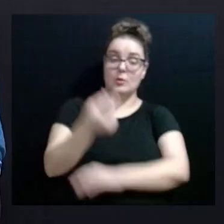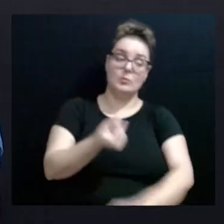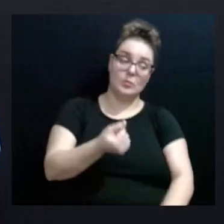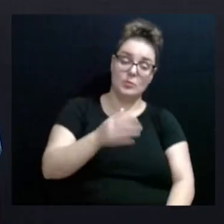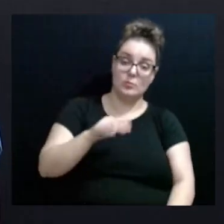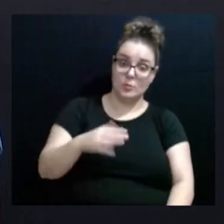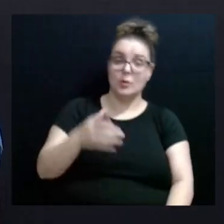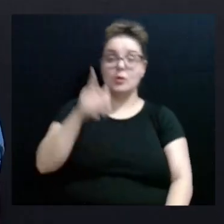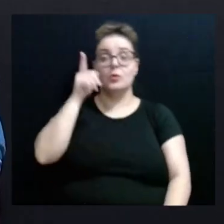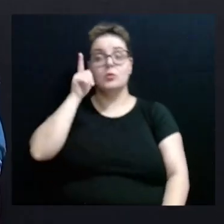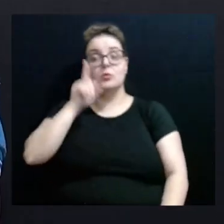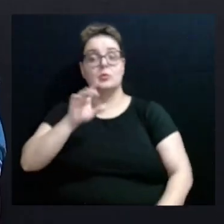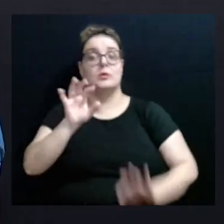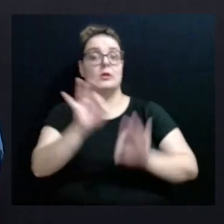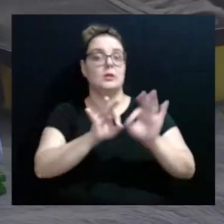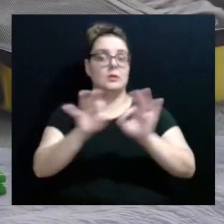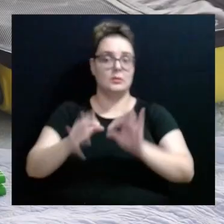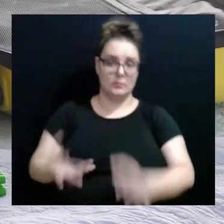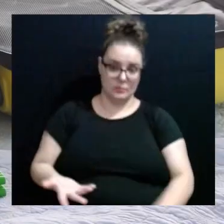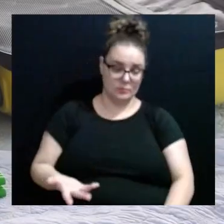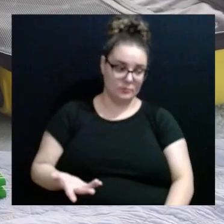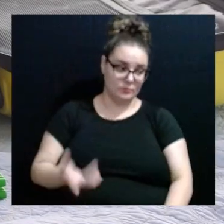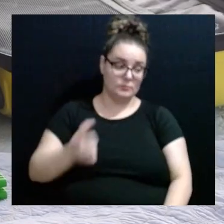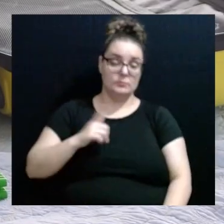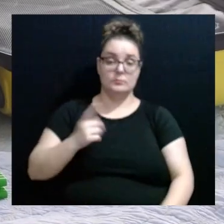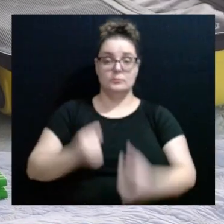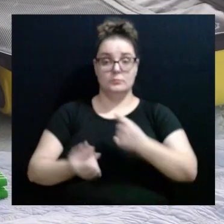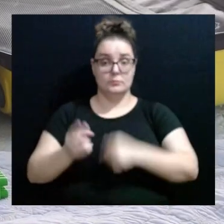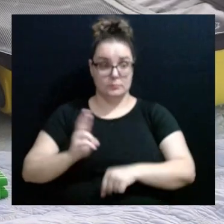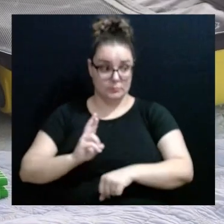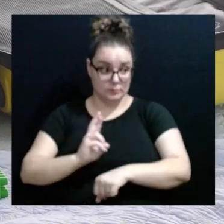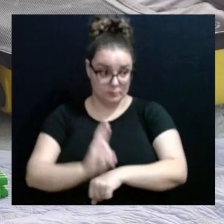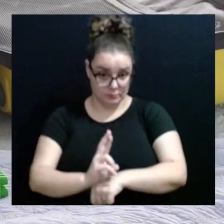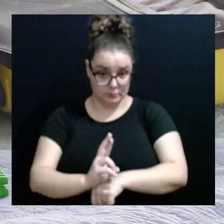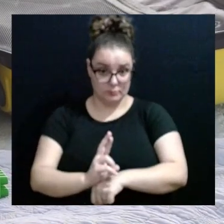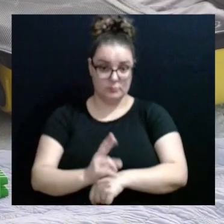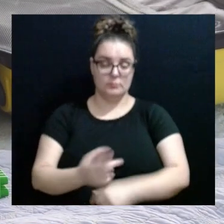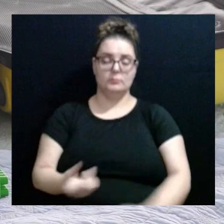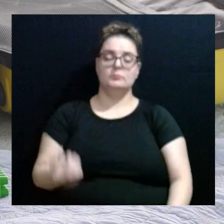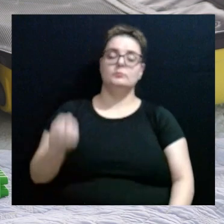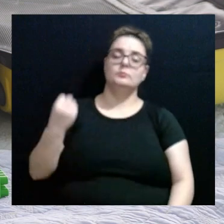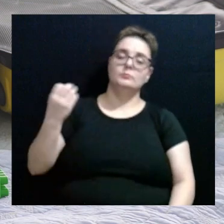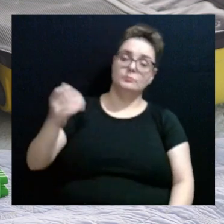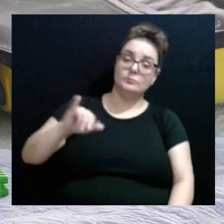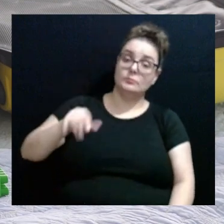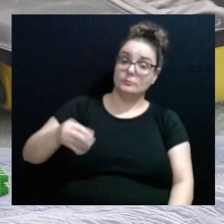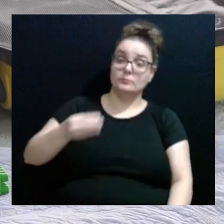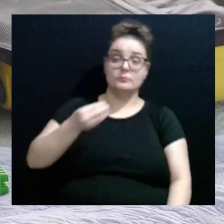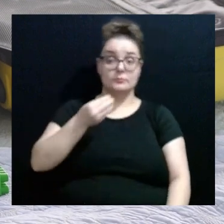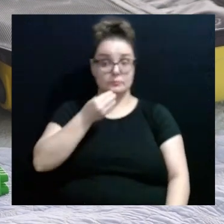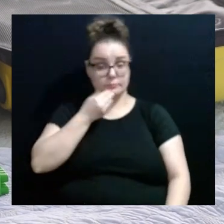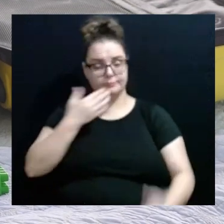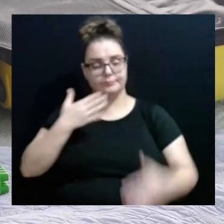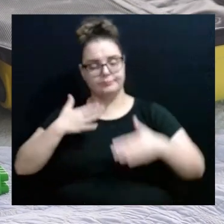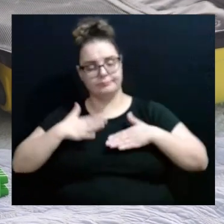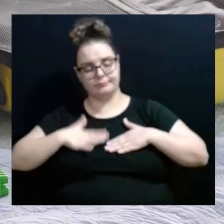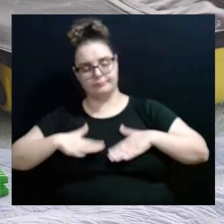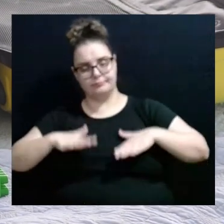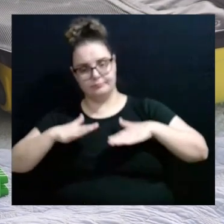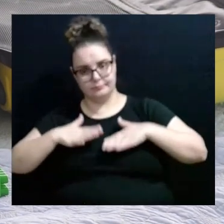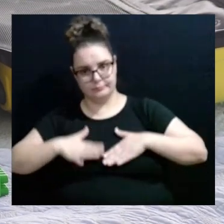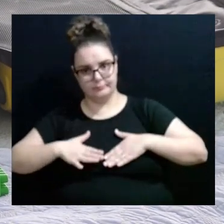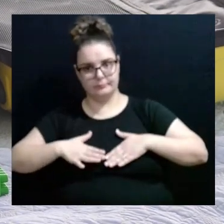bom, hospedagem, você consegue se planejar, ter o recurso para que você viaje, para que você